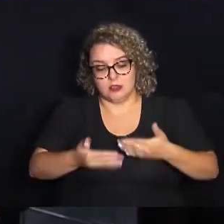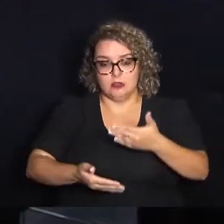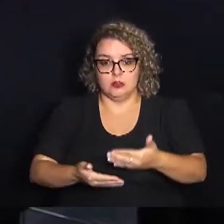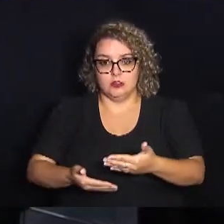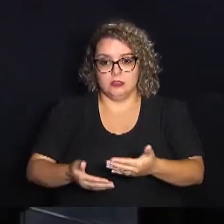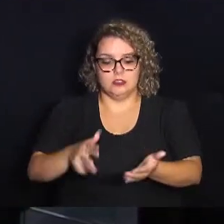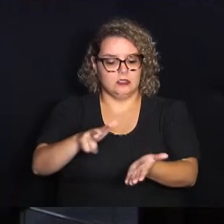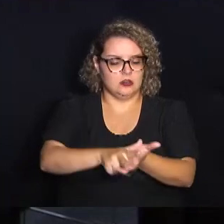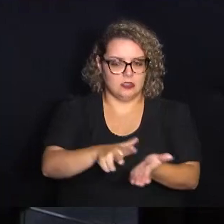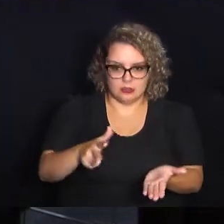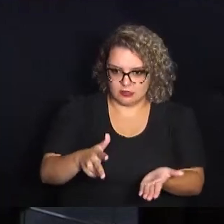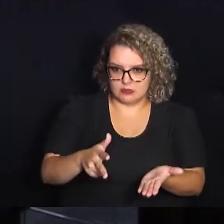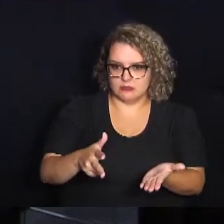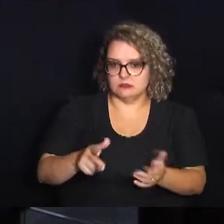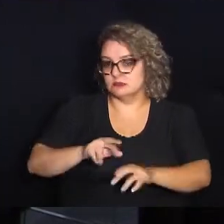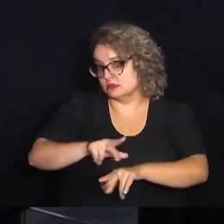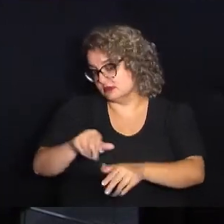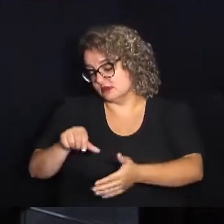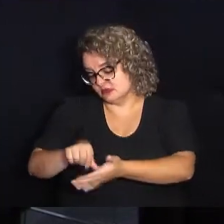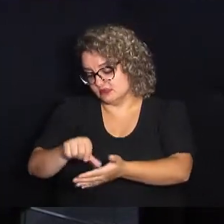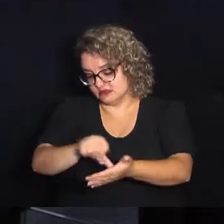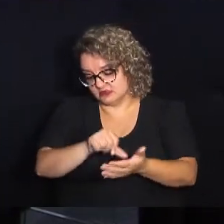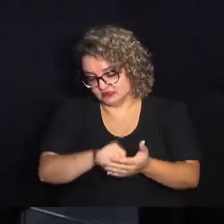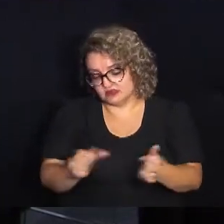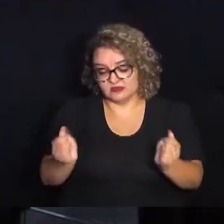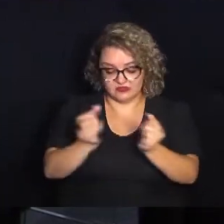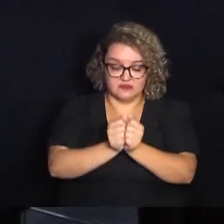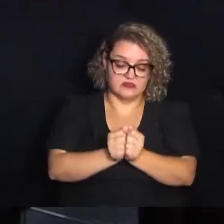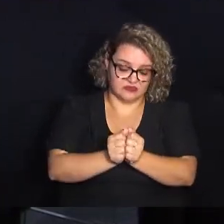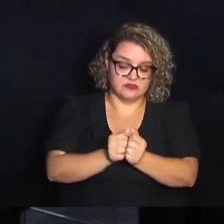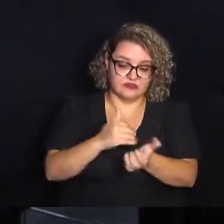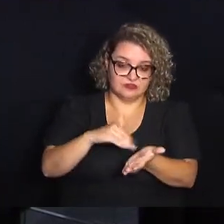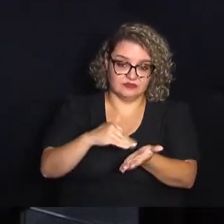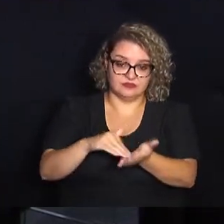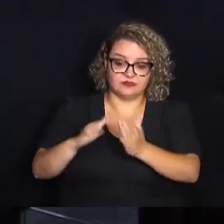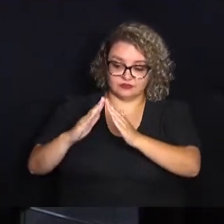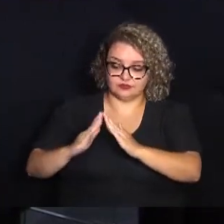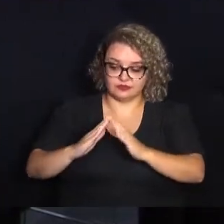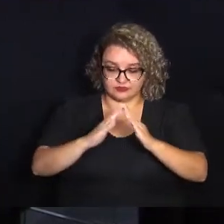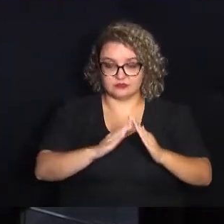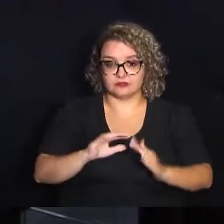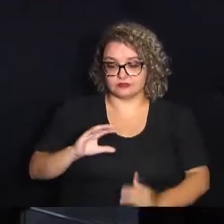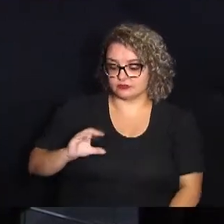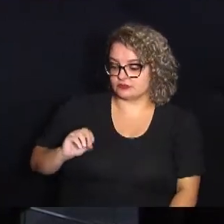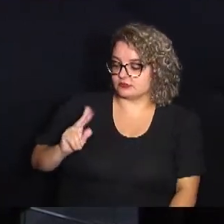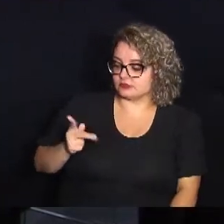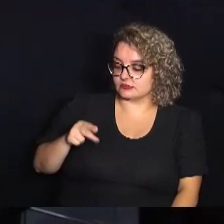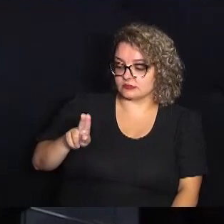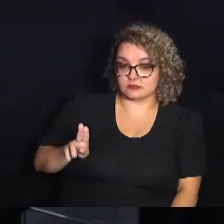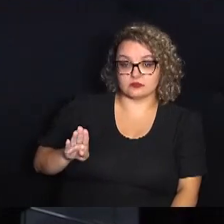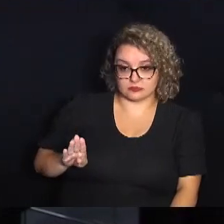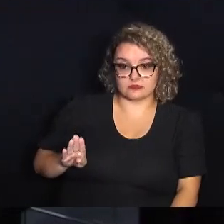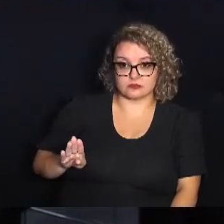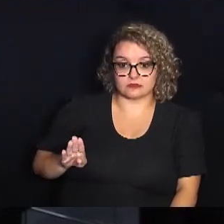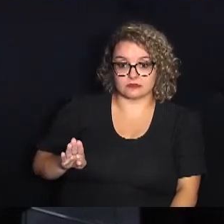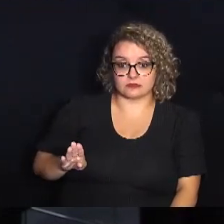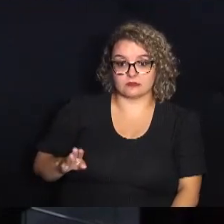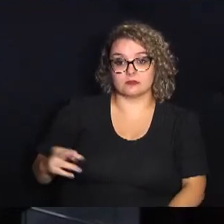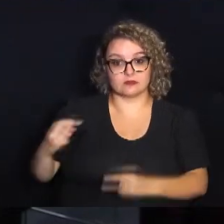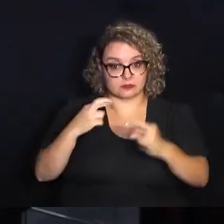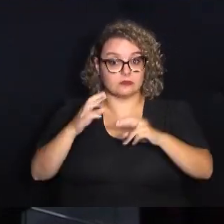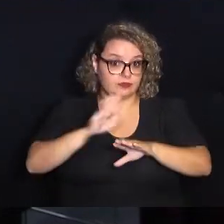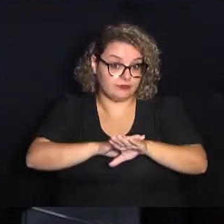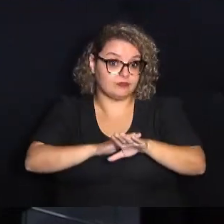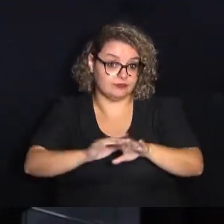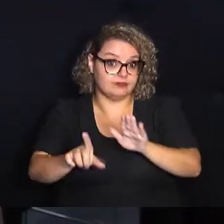processos de regularização dos vários núcleos junto à Secretaria de Habitação e Coab agendam exatamente